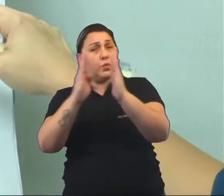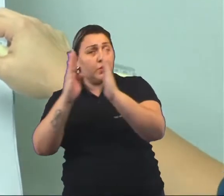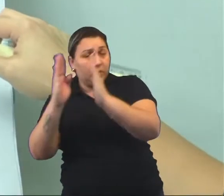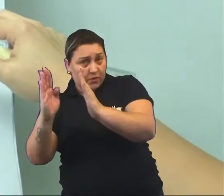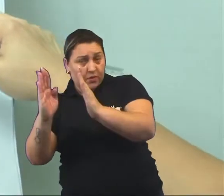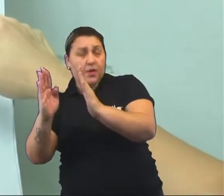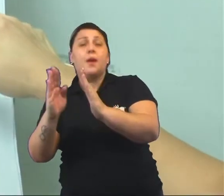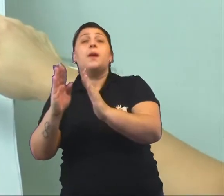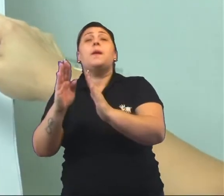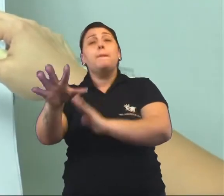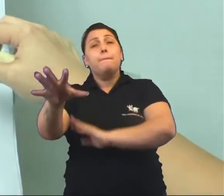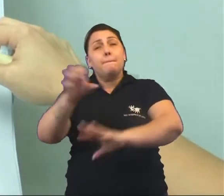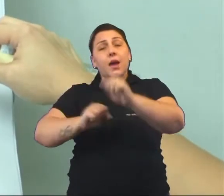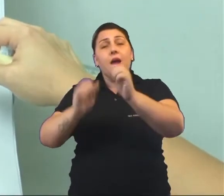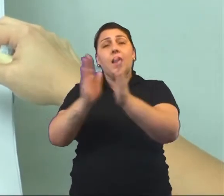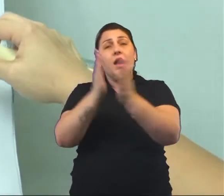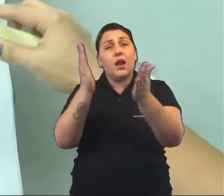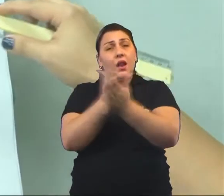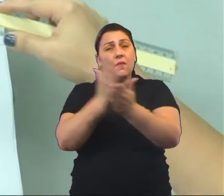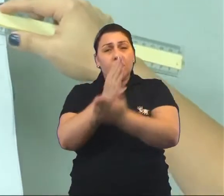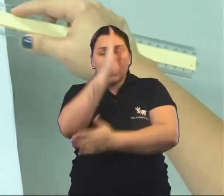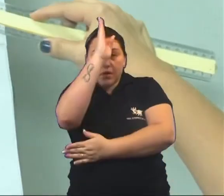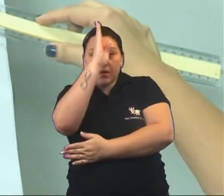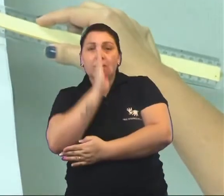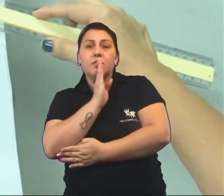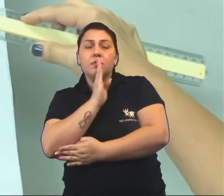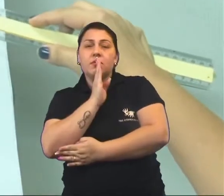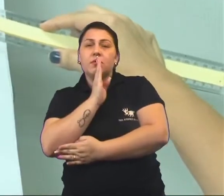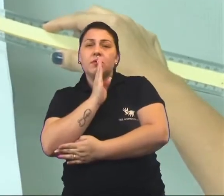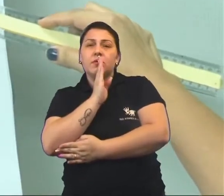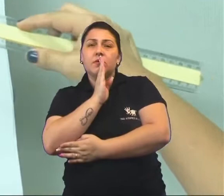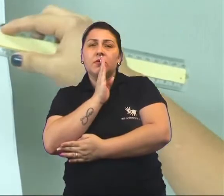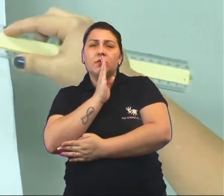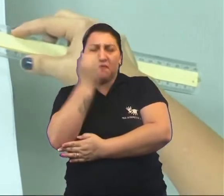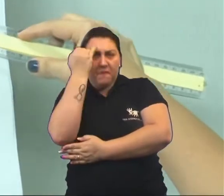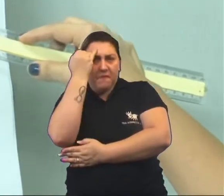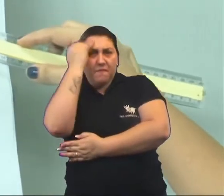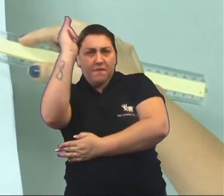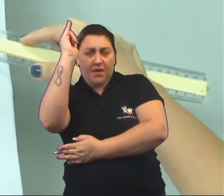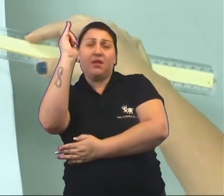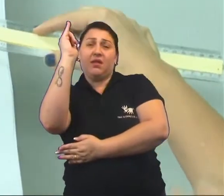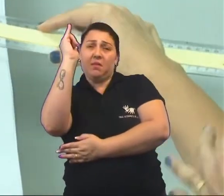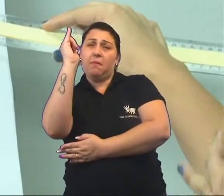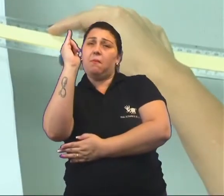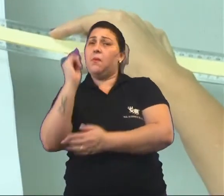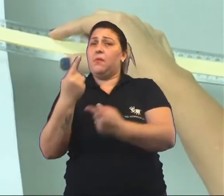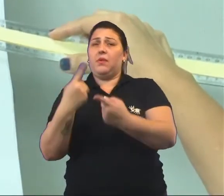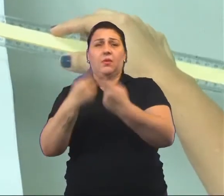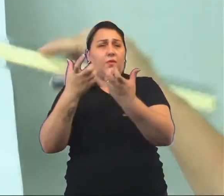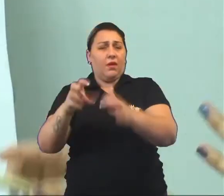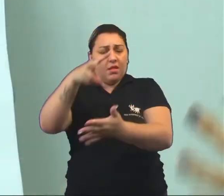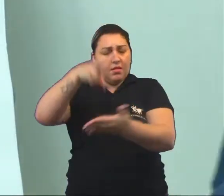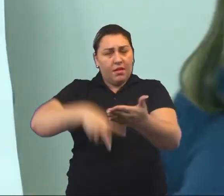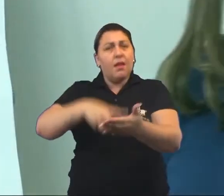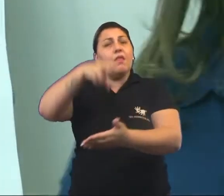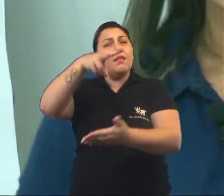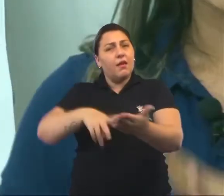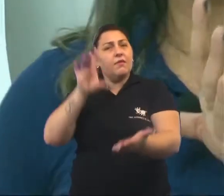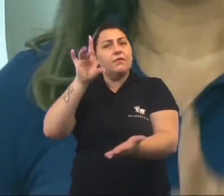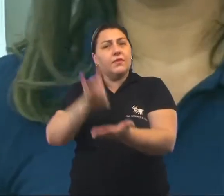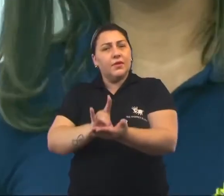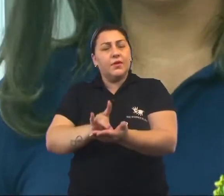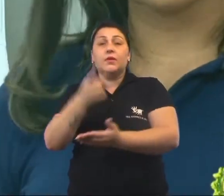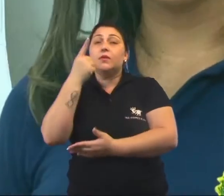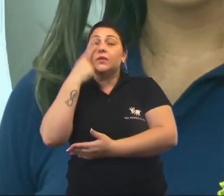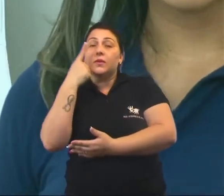públicas, você pega livros de graça. Não invente desculpas para não ler e leia. Olha só,